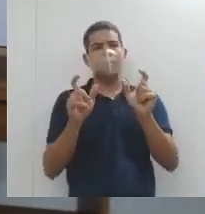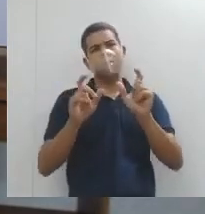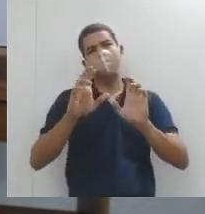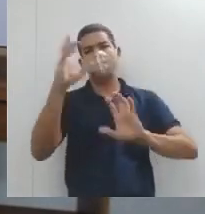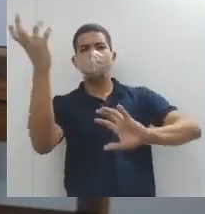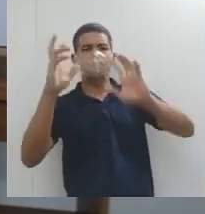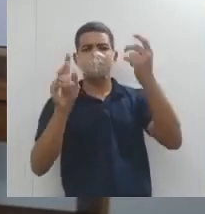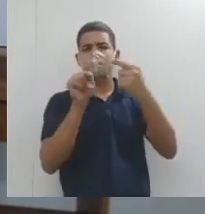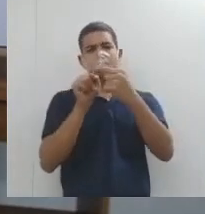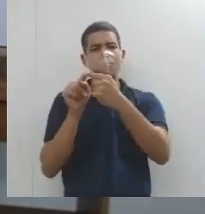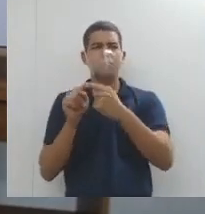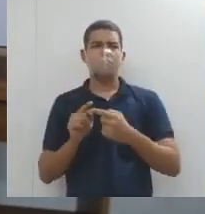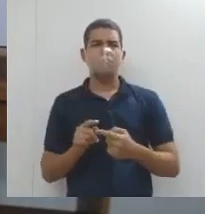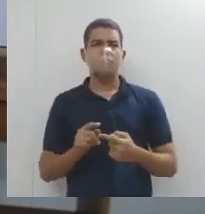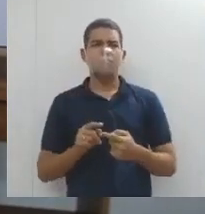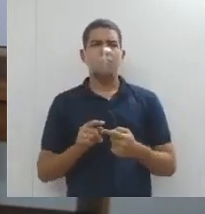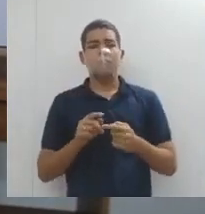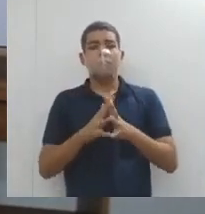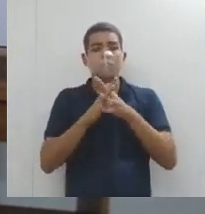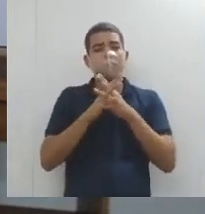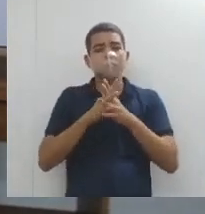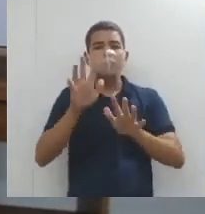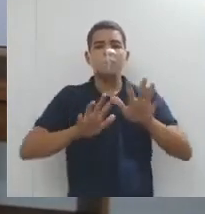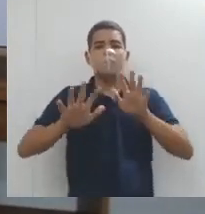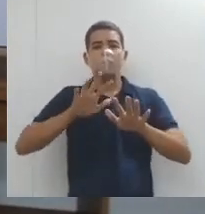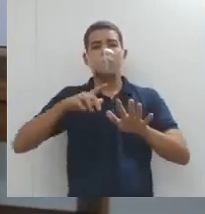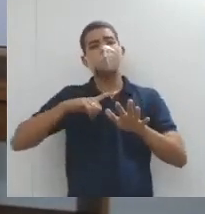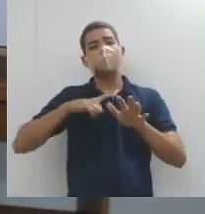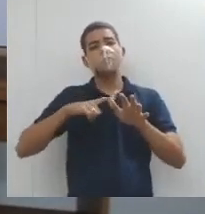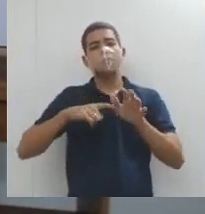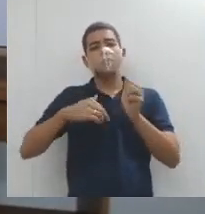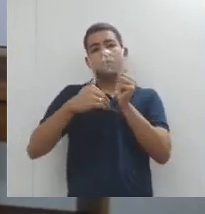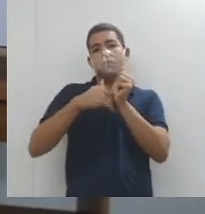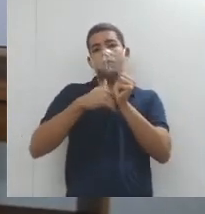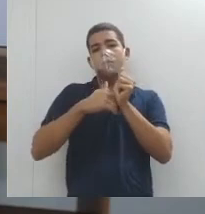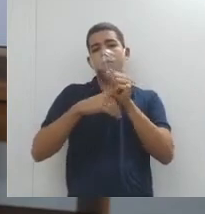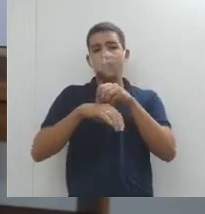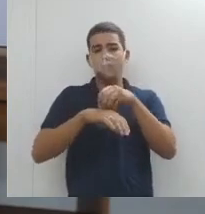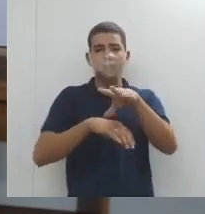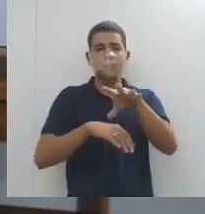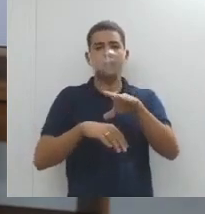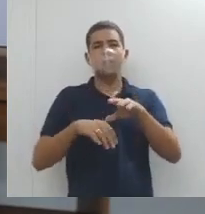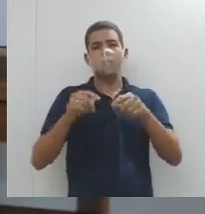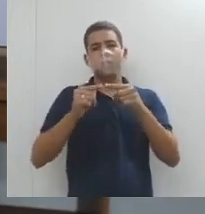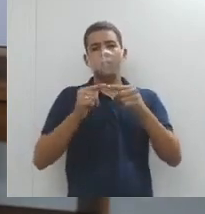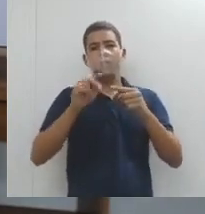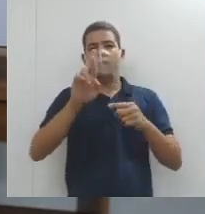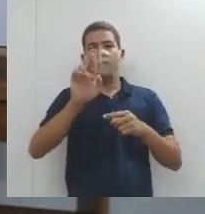para não confundir, porque esse é todo o segredo de regência, tá?